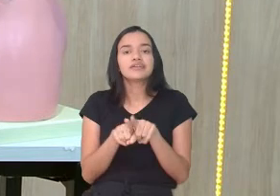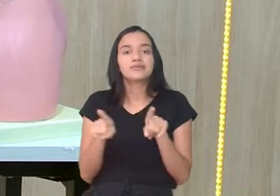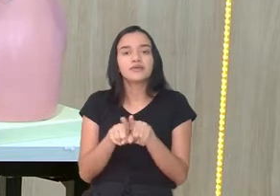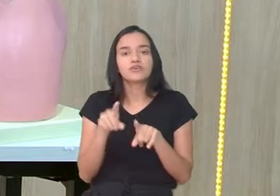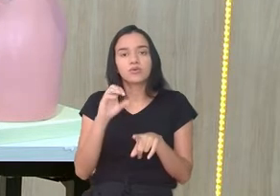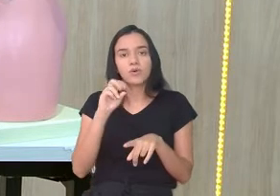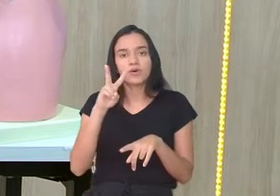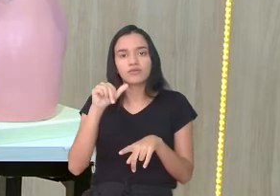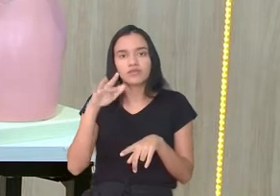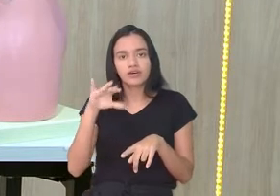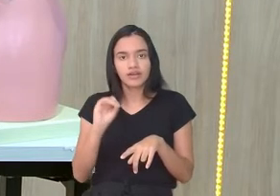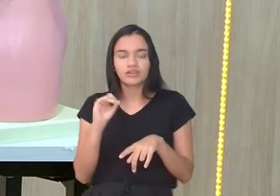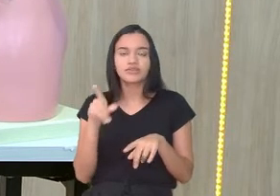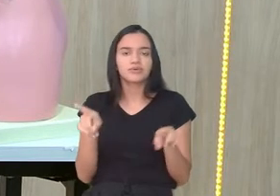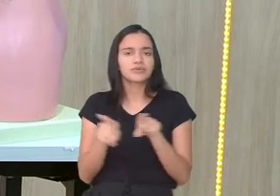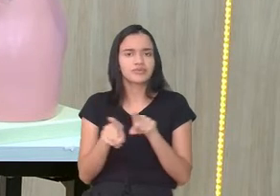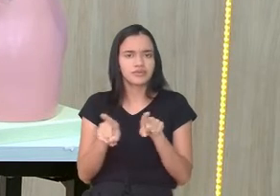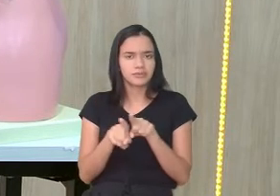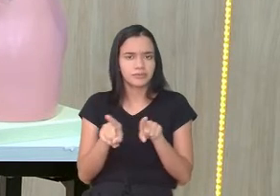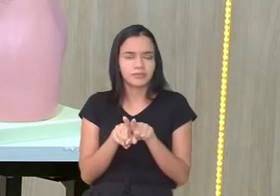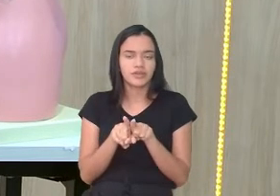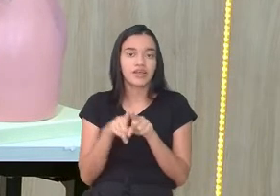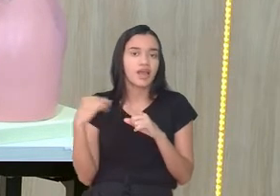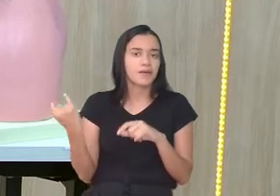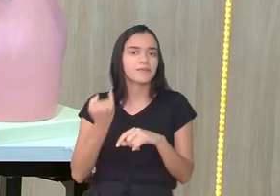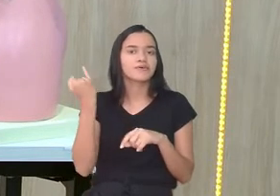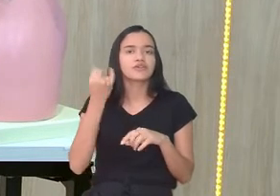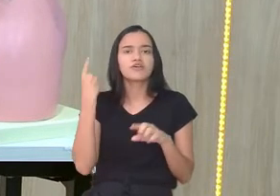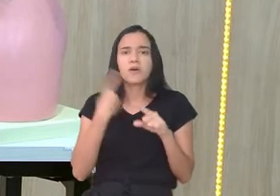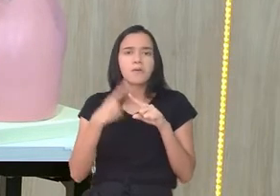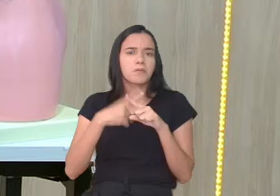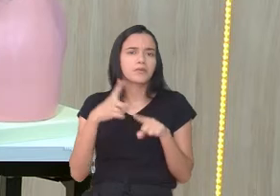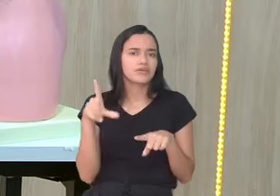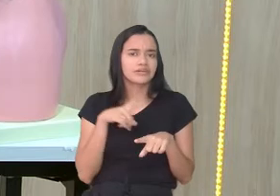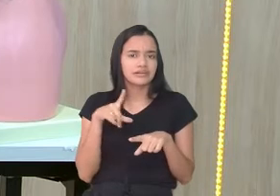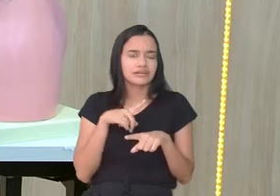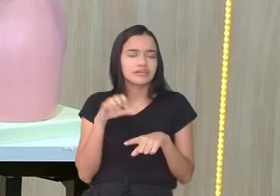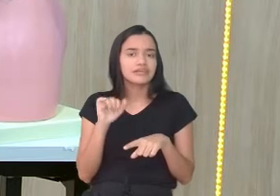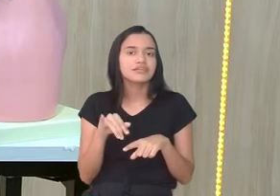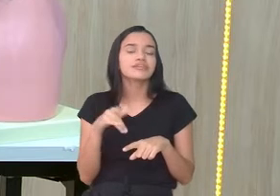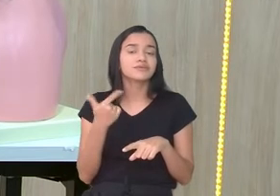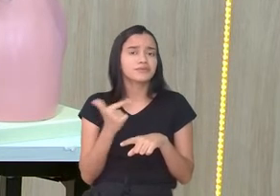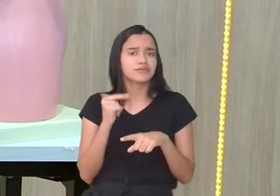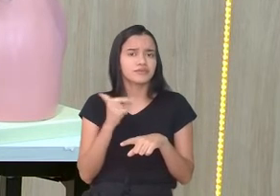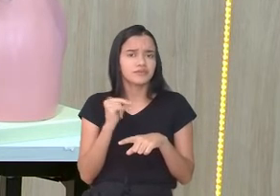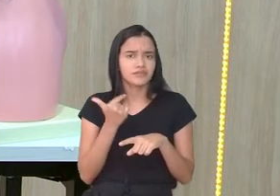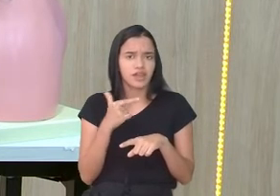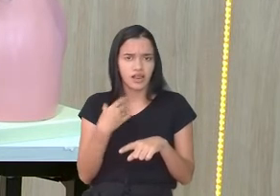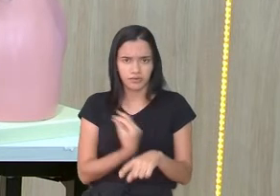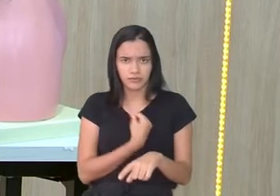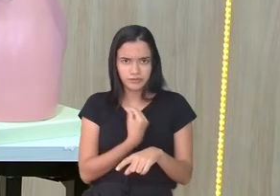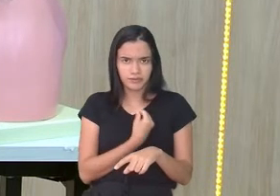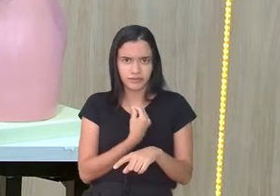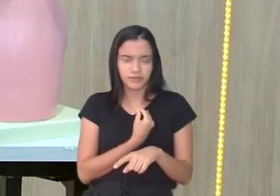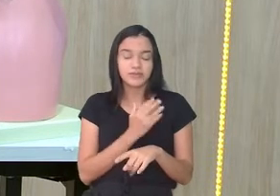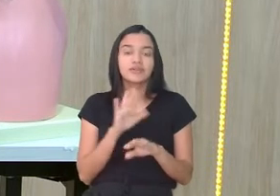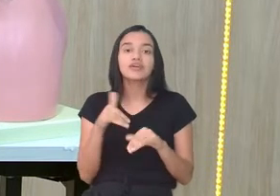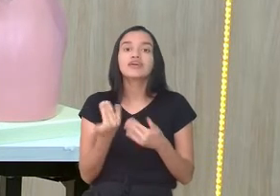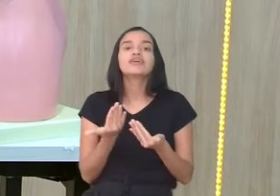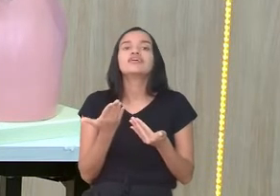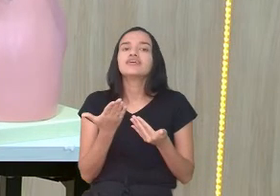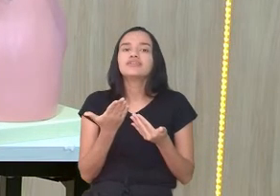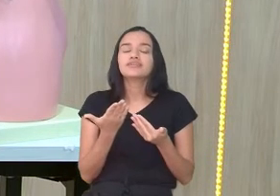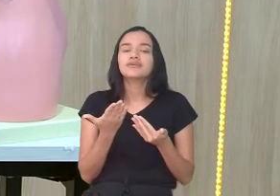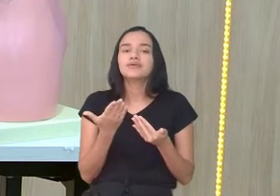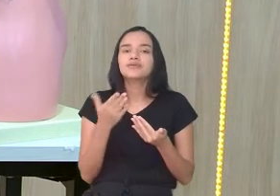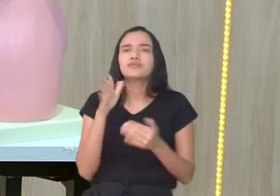ovário também, o que importância tem esse ovário, por que tem? Se a gente tirar o ovário, a gente sobrevive? Então,